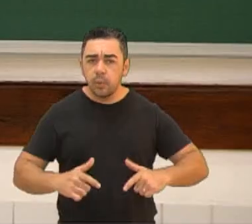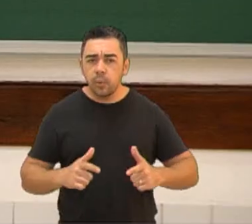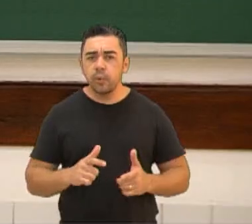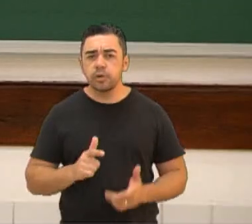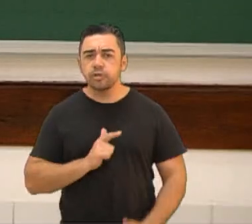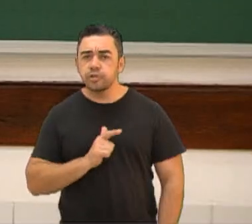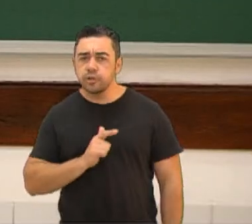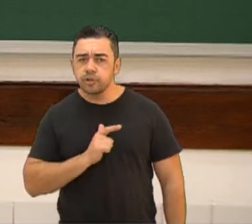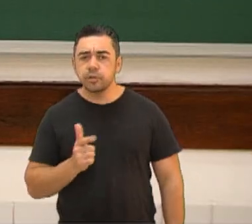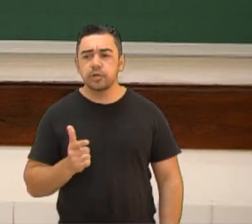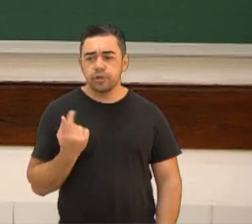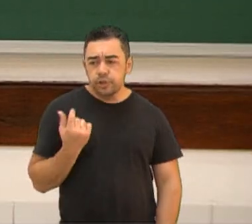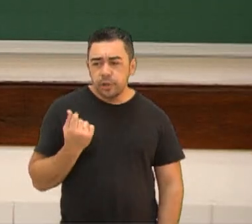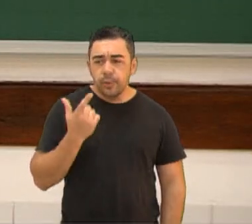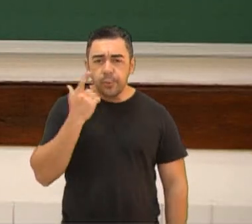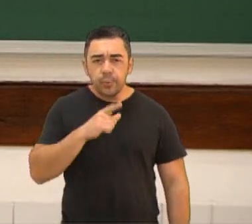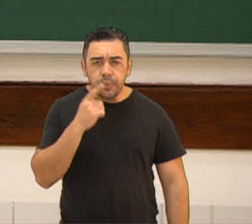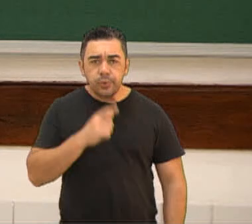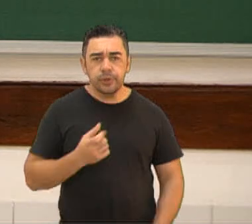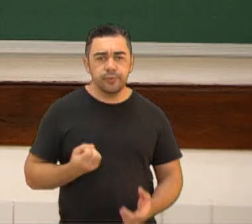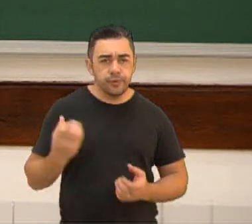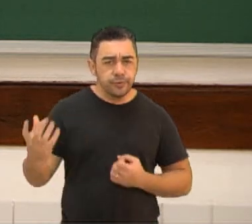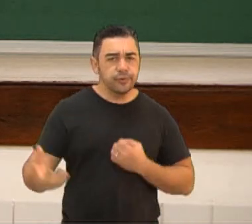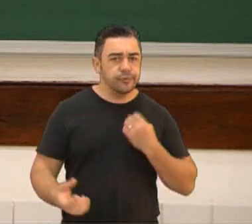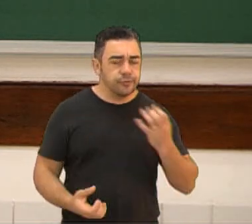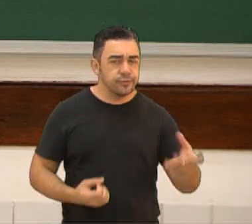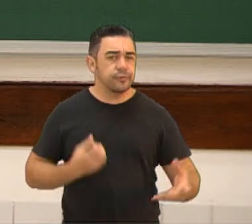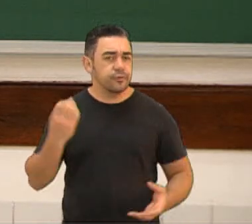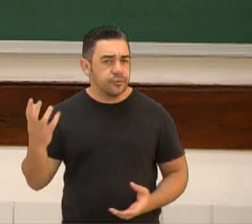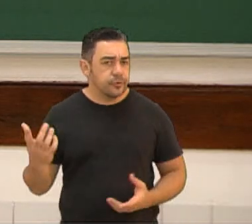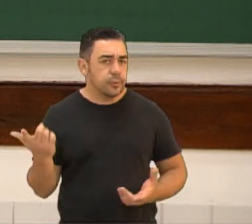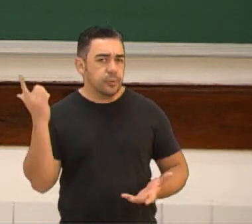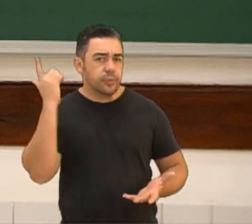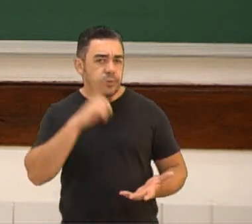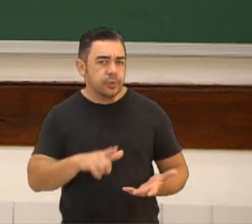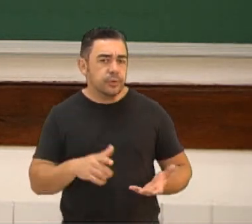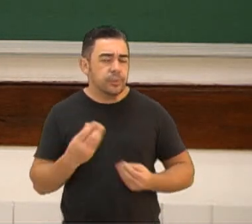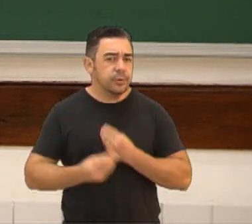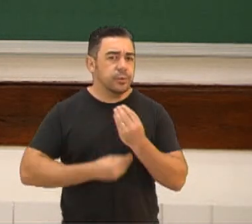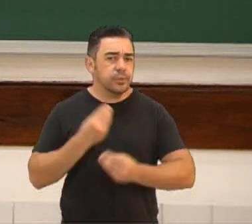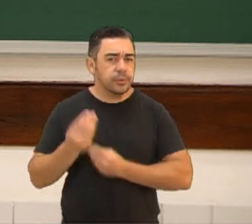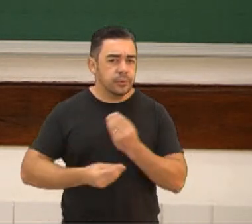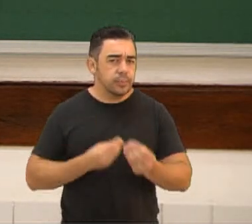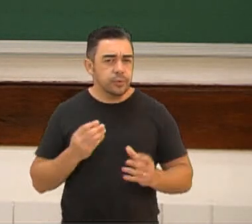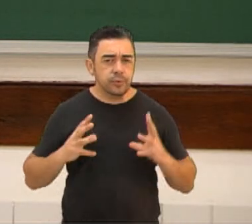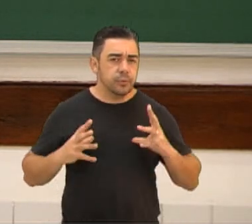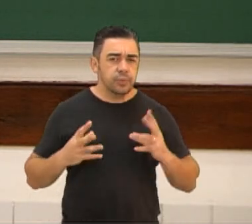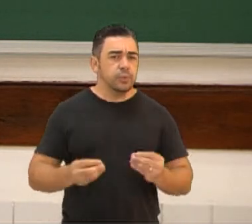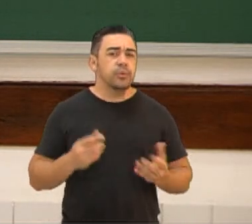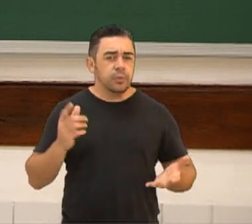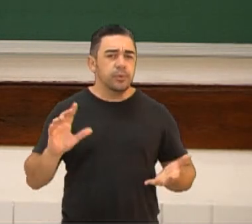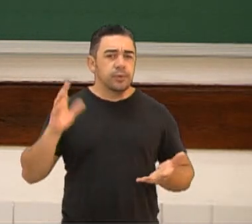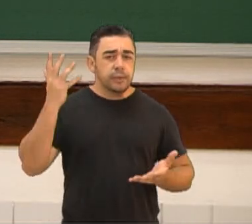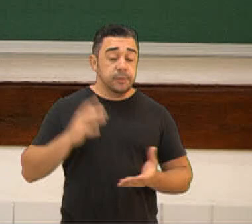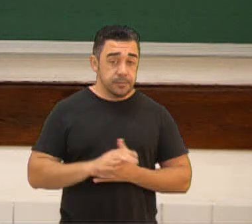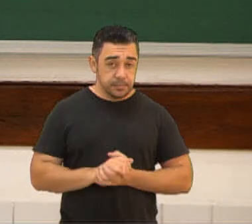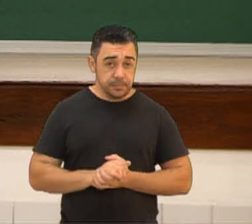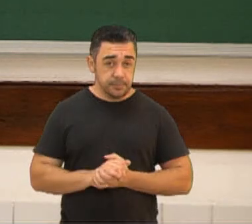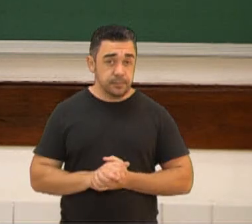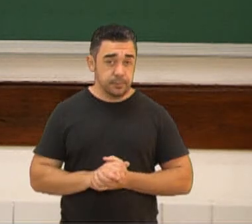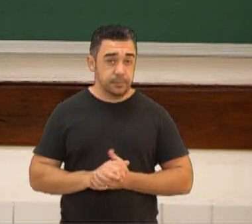tinham dinheiro, né, para poder manter essas viagens, como é que tudo isso acontece. Então vamos